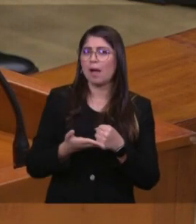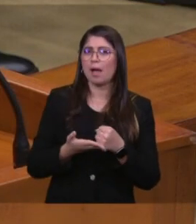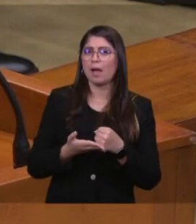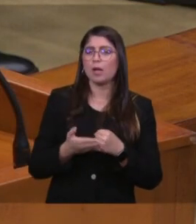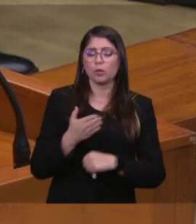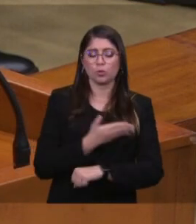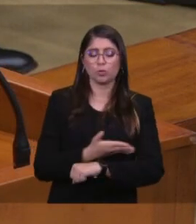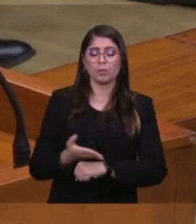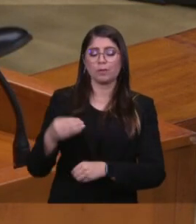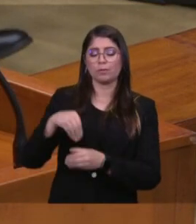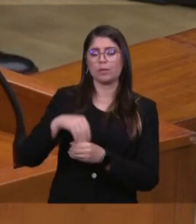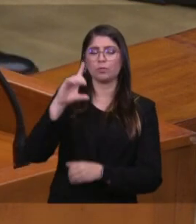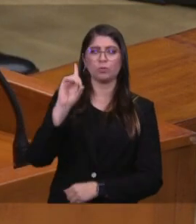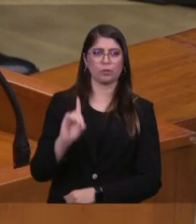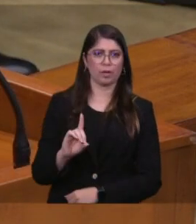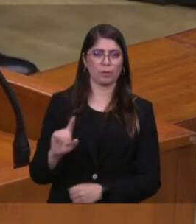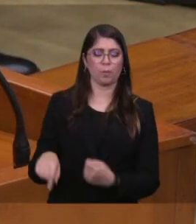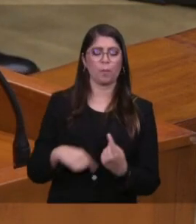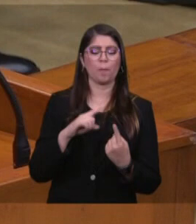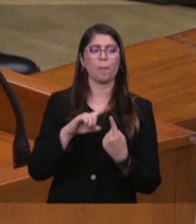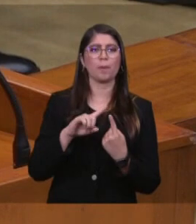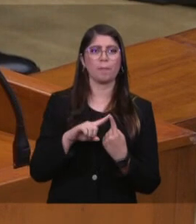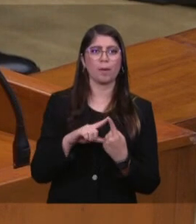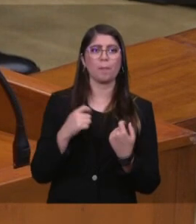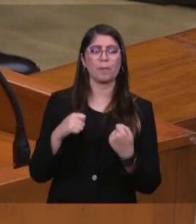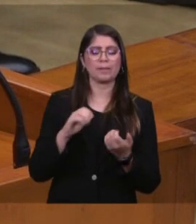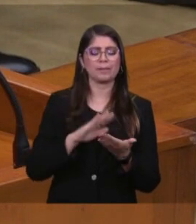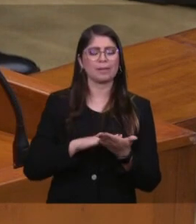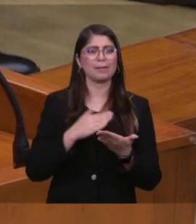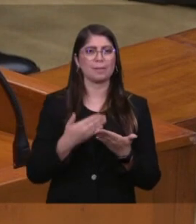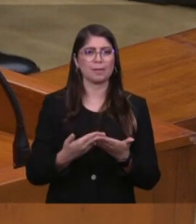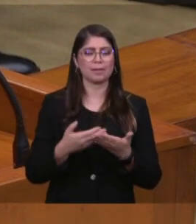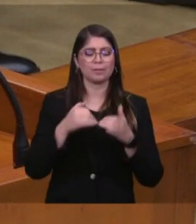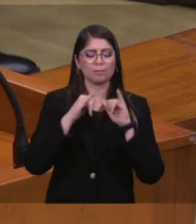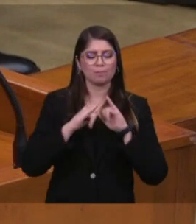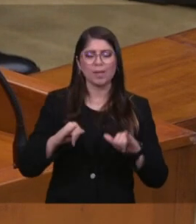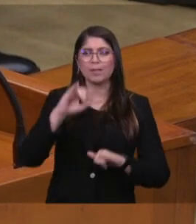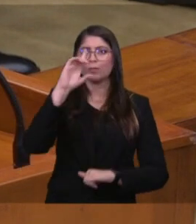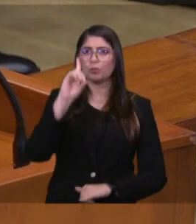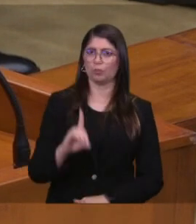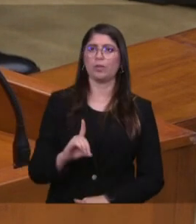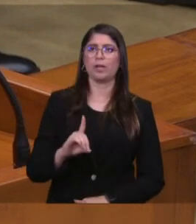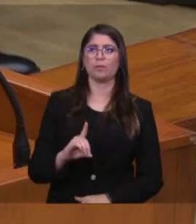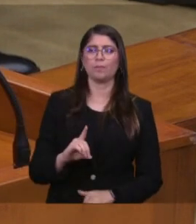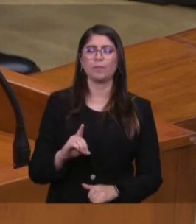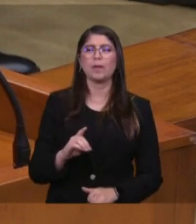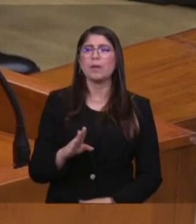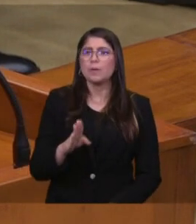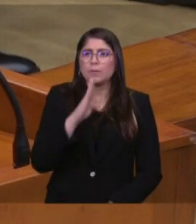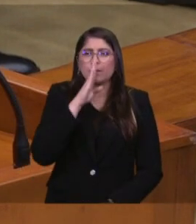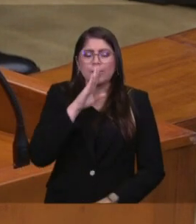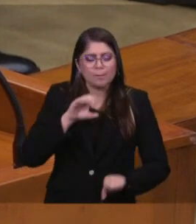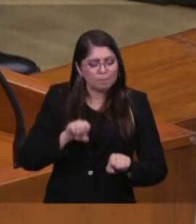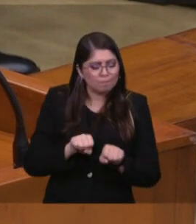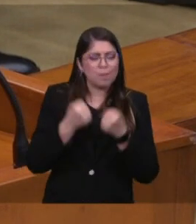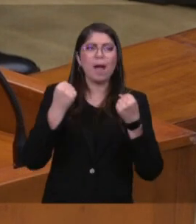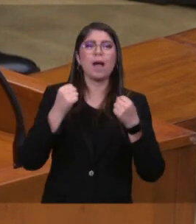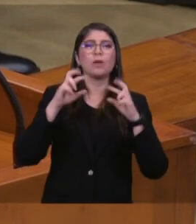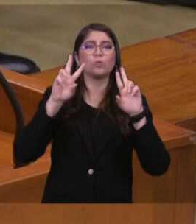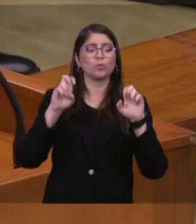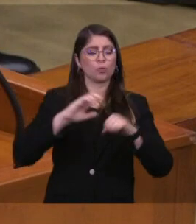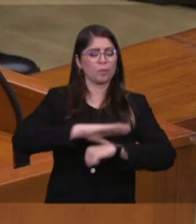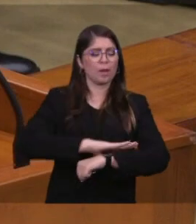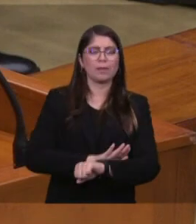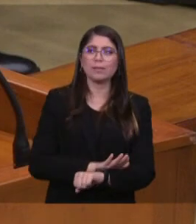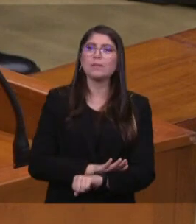direito. Primeiro, é necessária uma interpretação afirmativa do direito, que rompa com o silêncio a respeito do racismo e